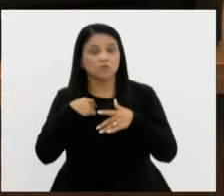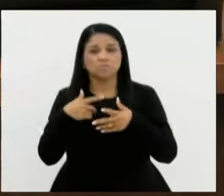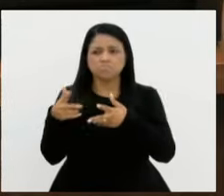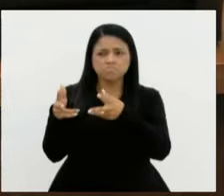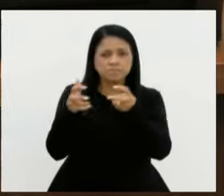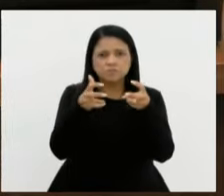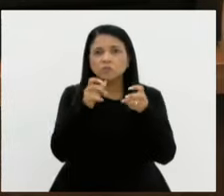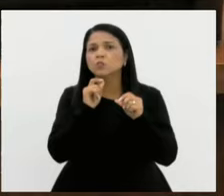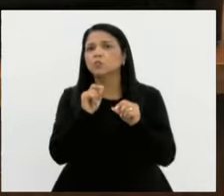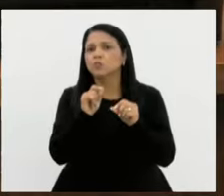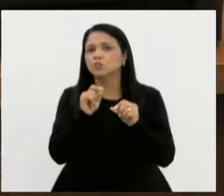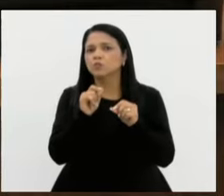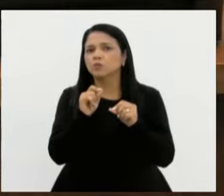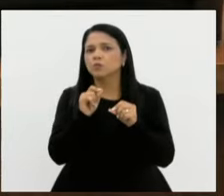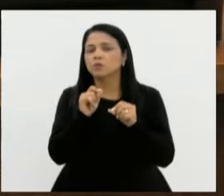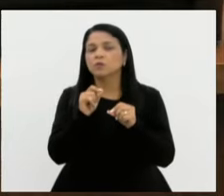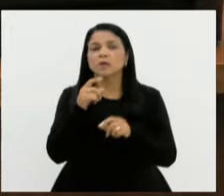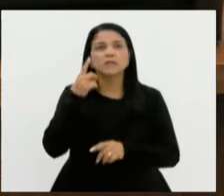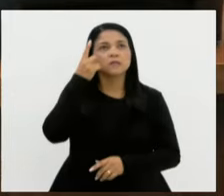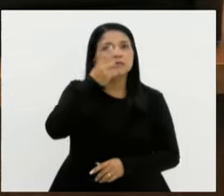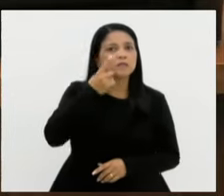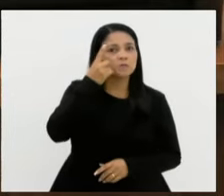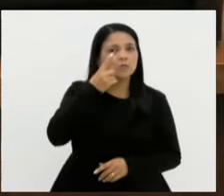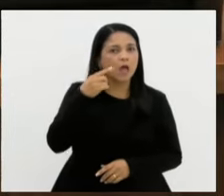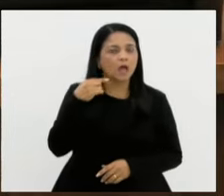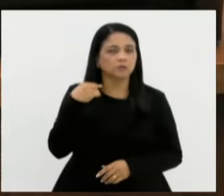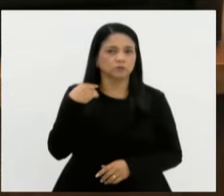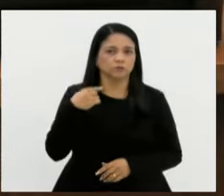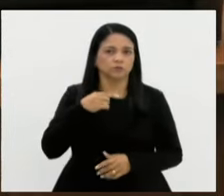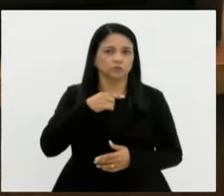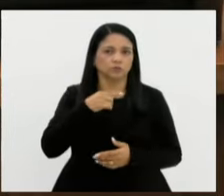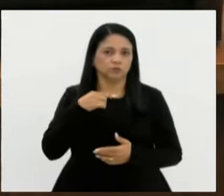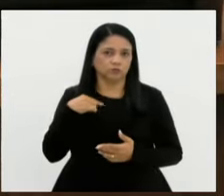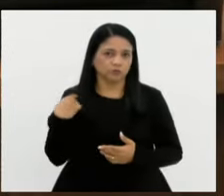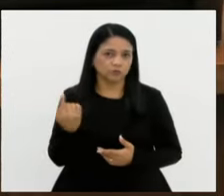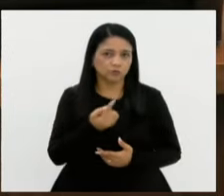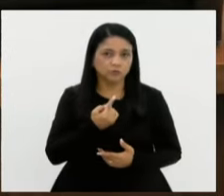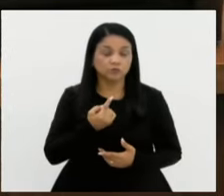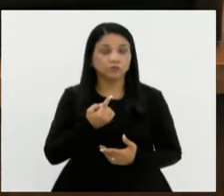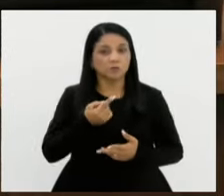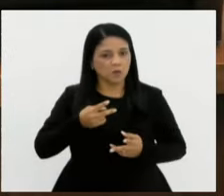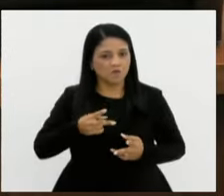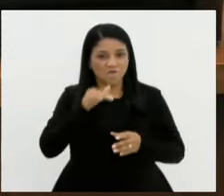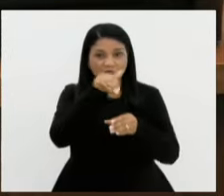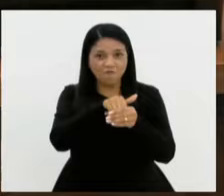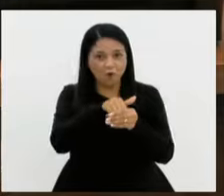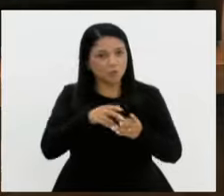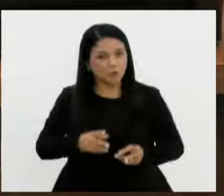coisas assim: deputados votam para manter a deputada no